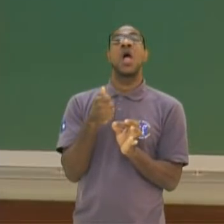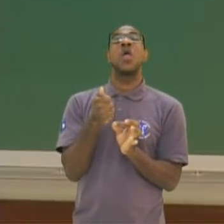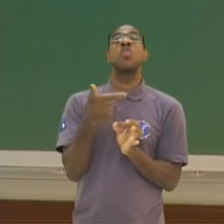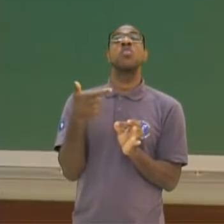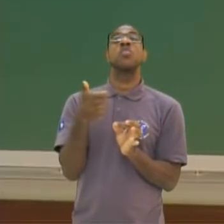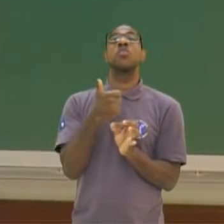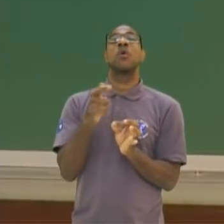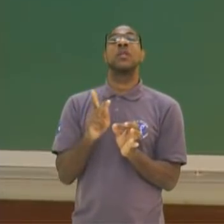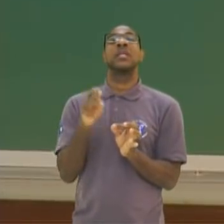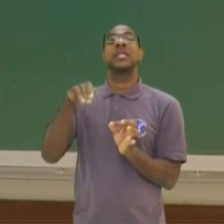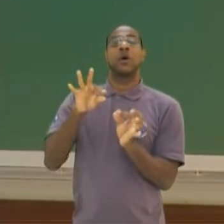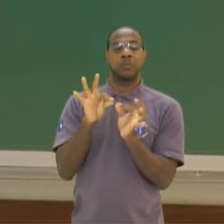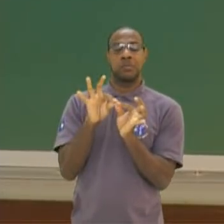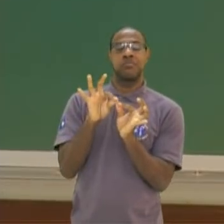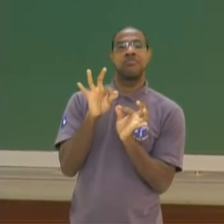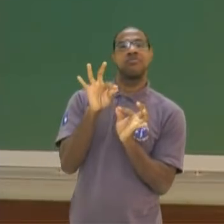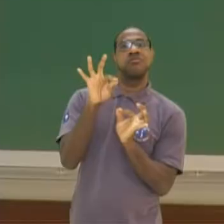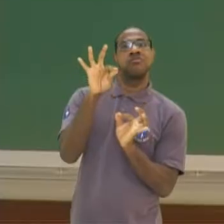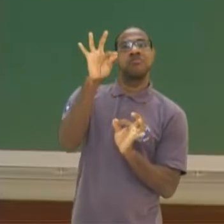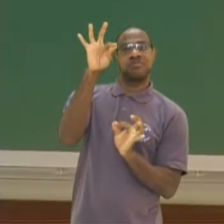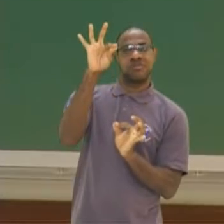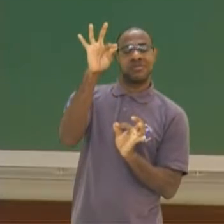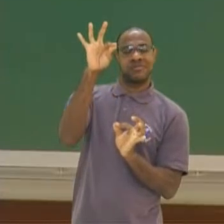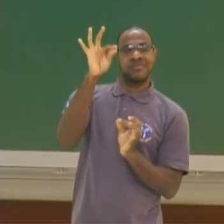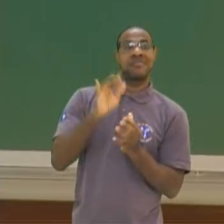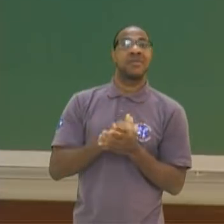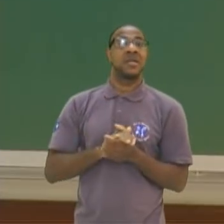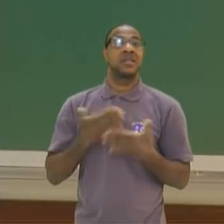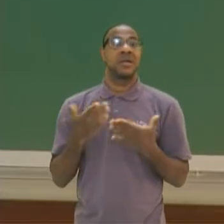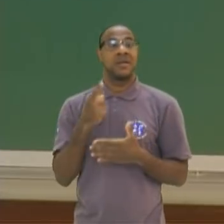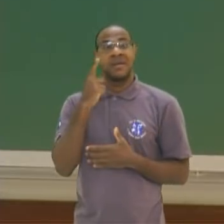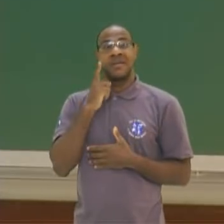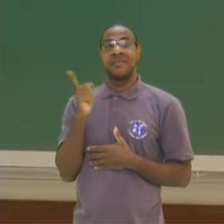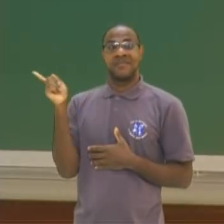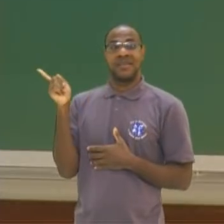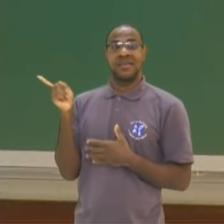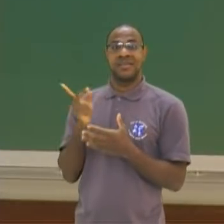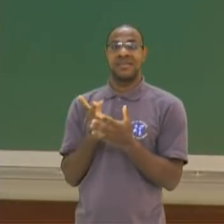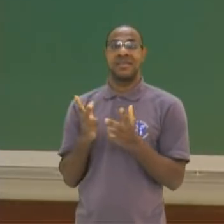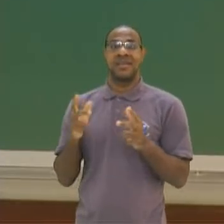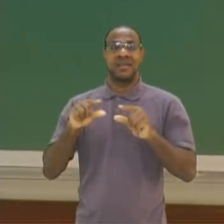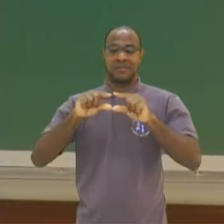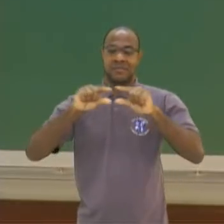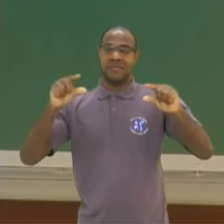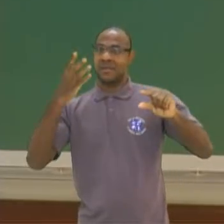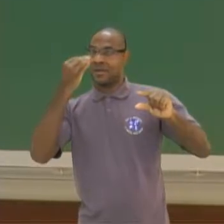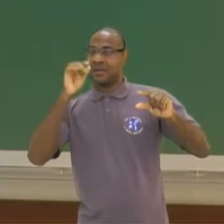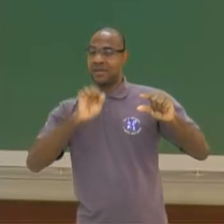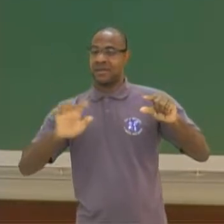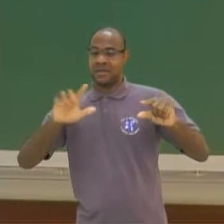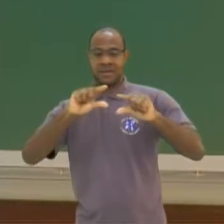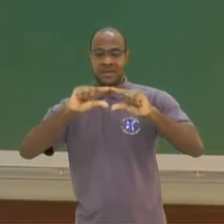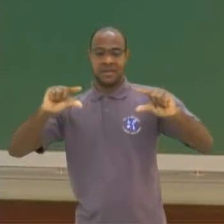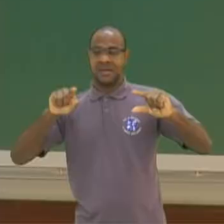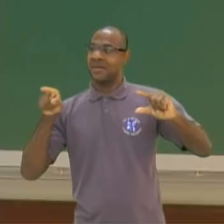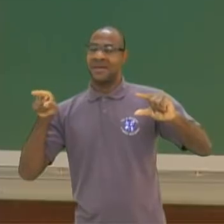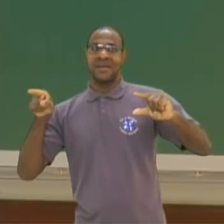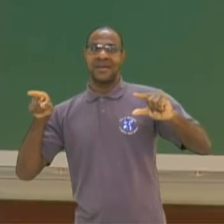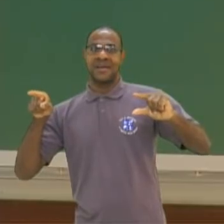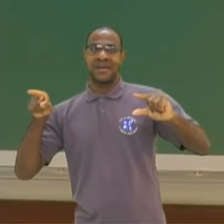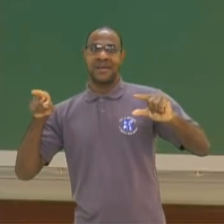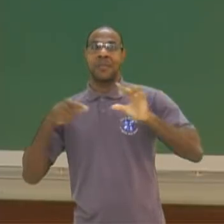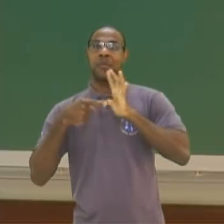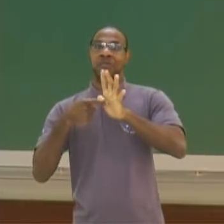12 quilômetros a partir do nível do mar. Então eu fiz um recorte de uma imagem mostrando essa